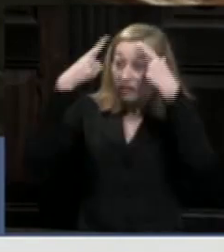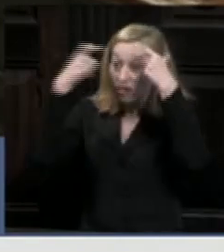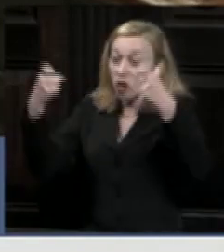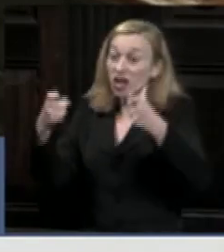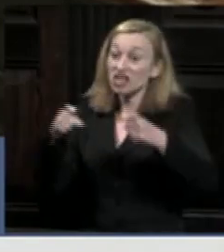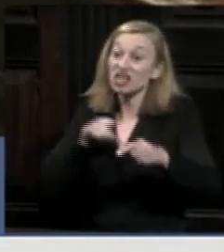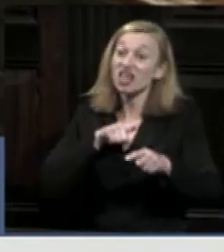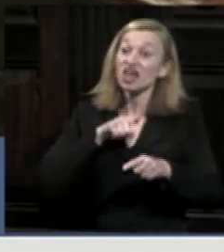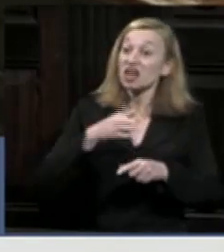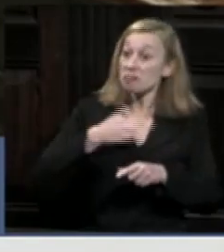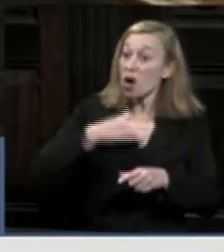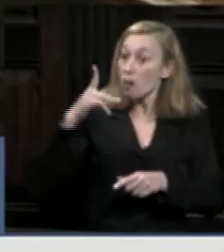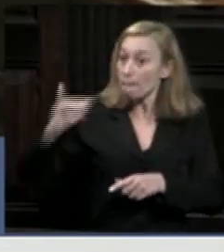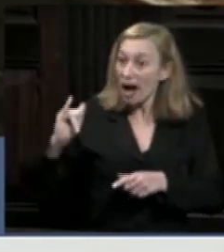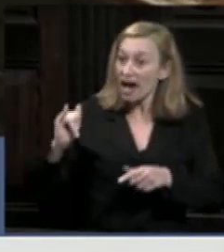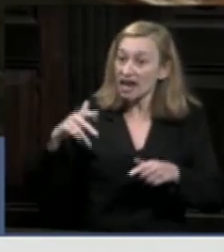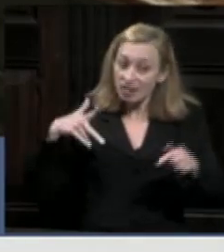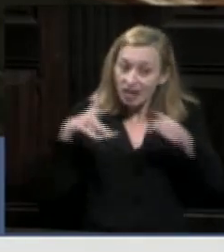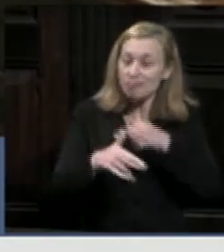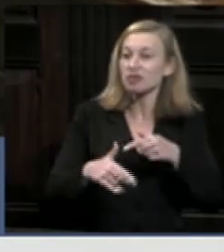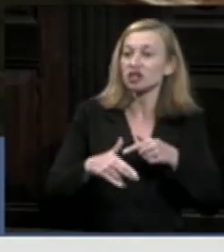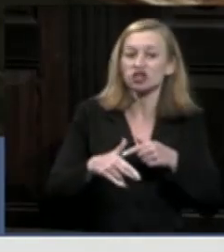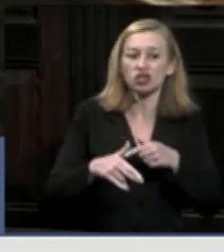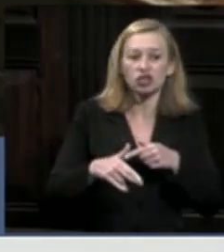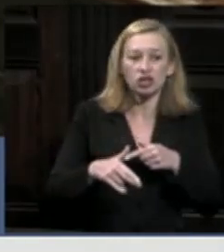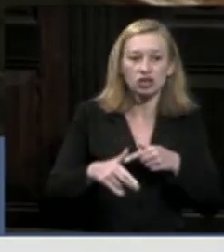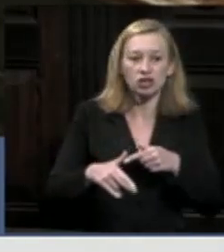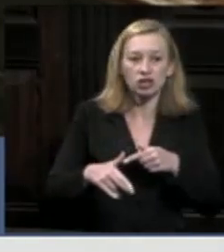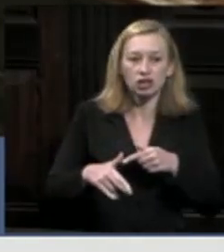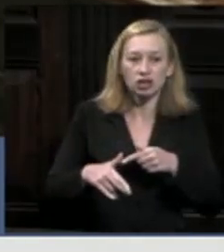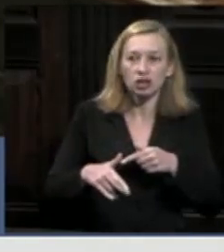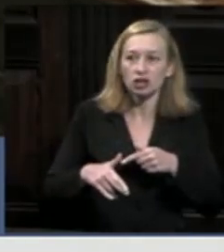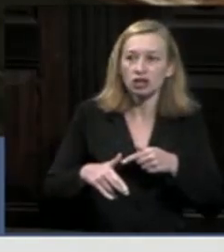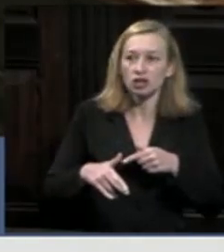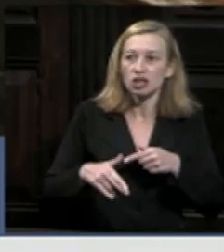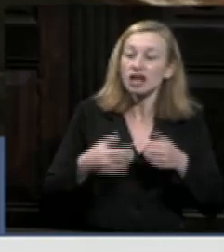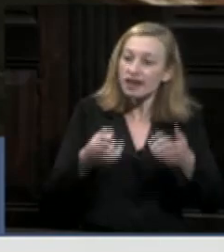defender que a maioria da população abraça